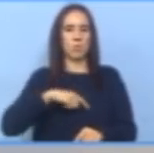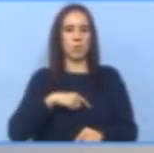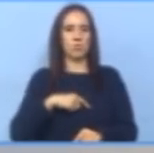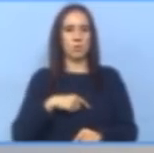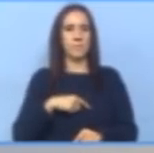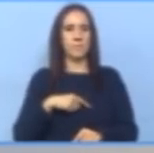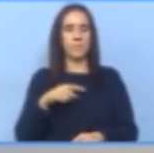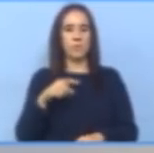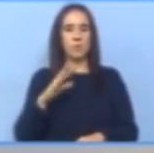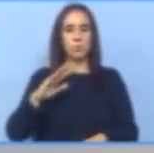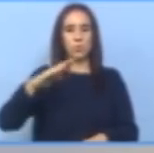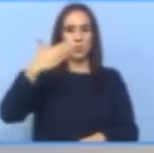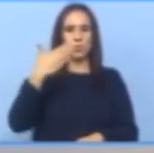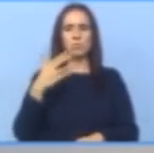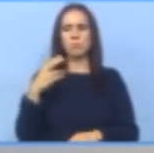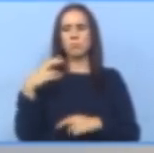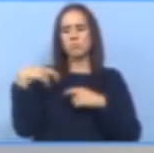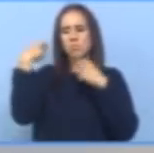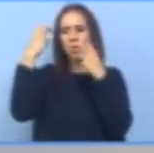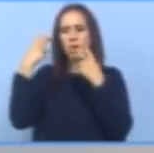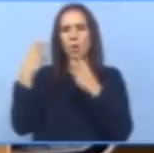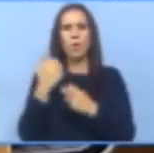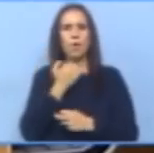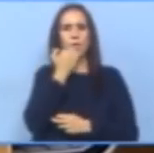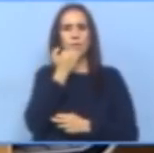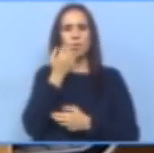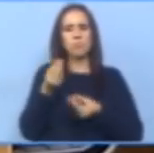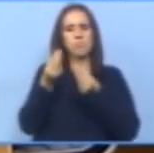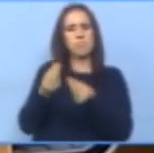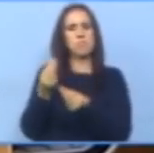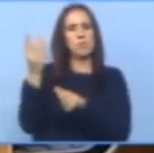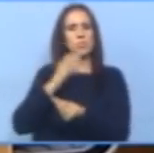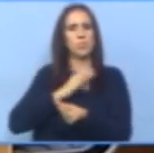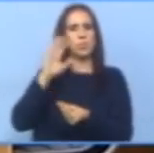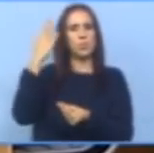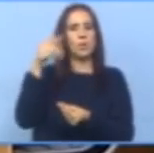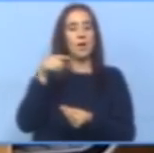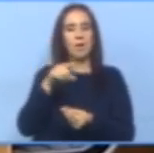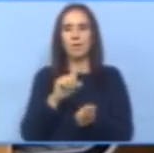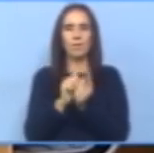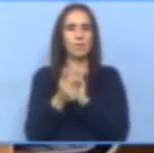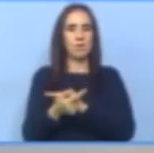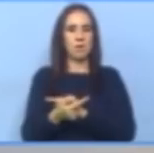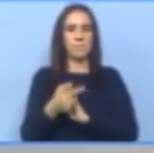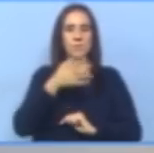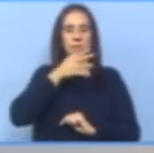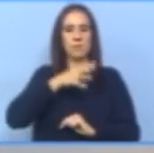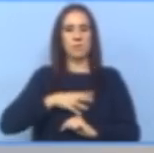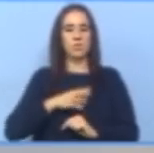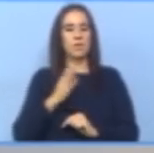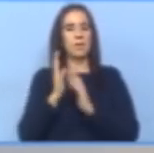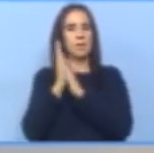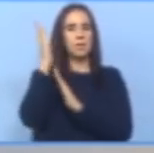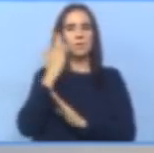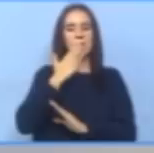primeiras primícias ou do rebanho ou dos frutos ao Senhor. E aqui é o contrário. O que nos é dito é que Deus é que nos